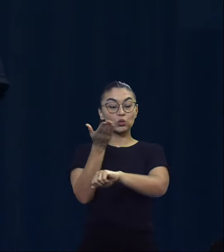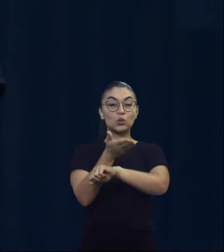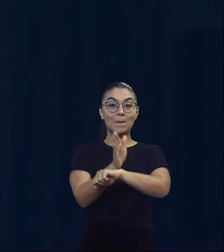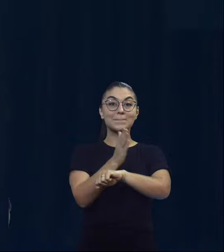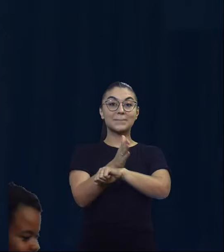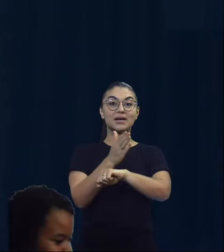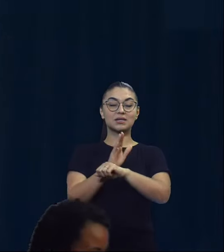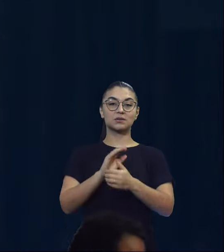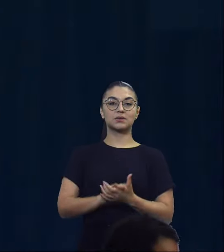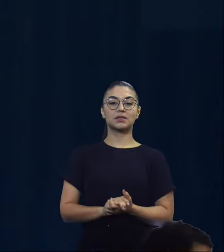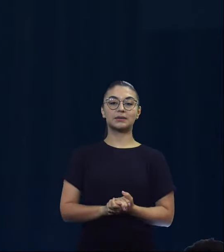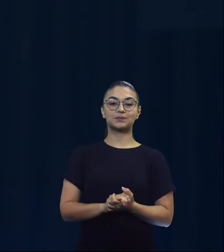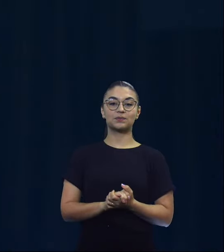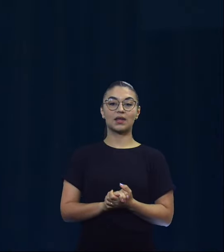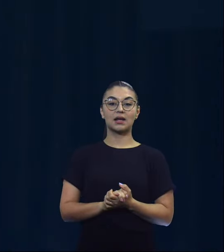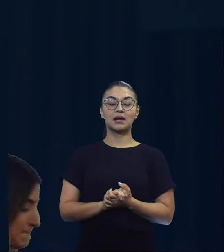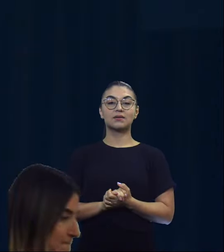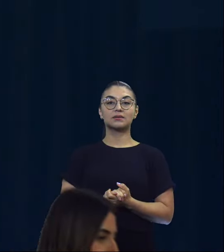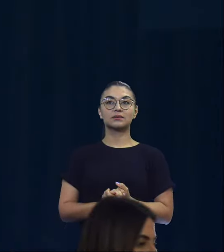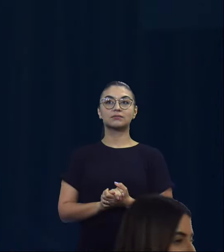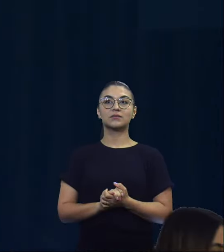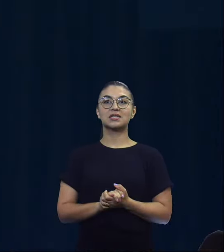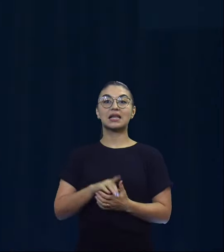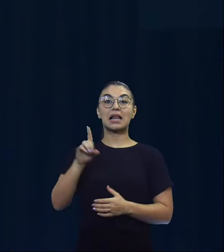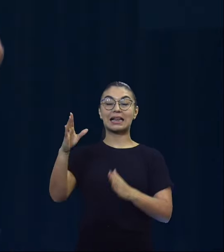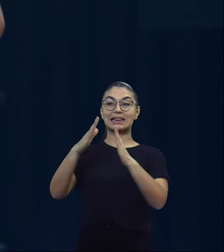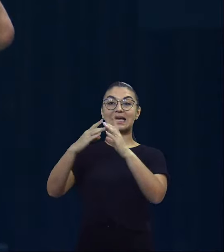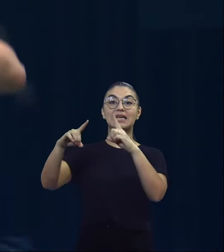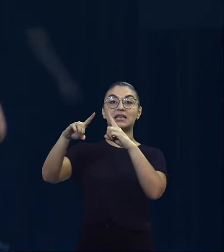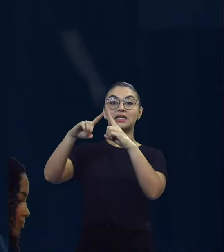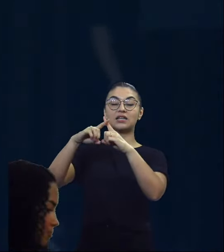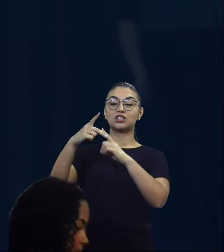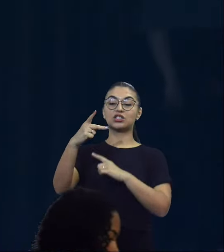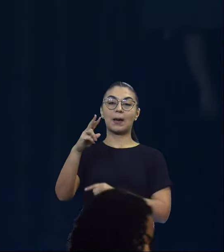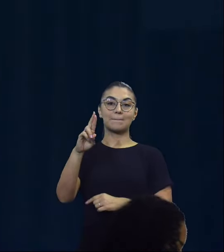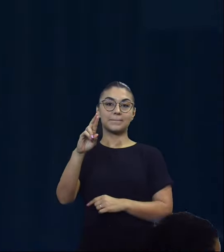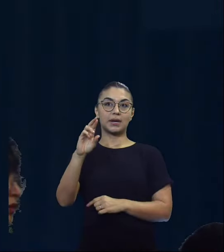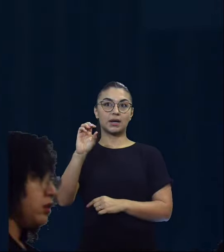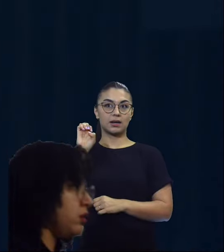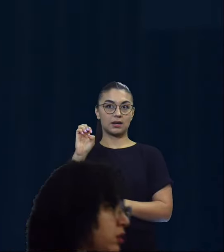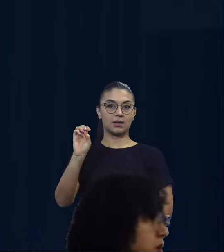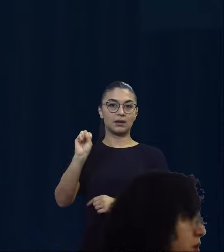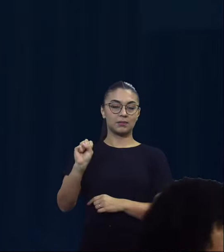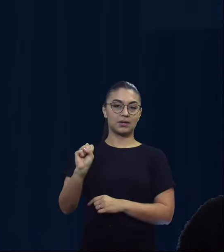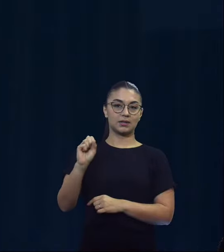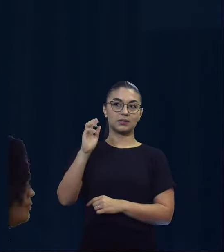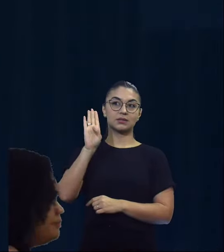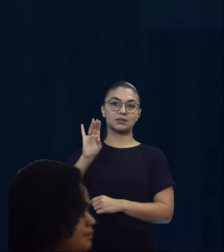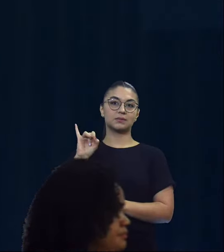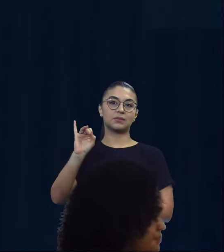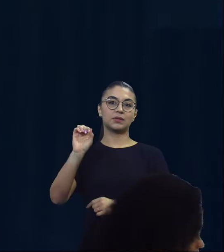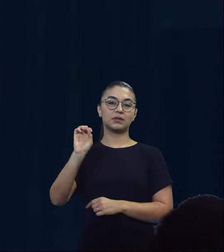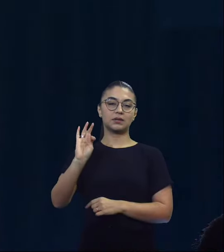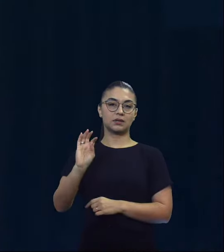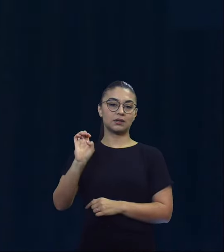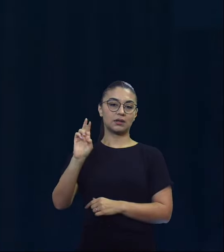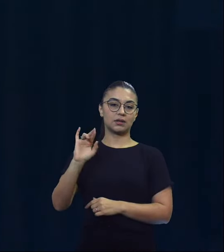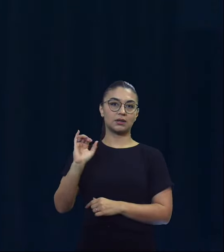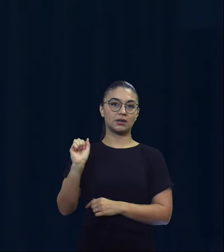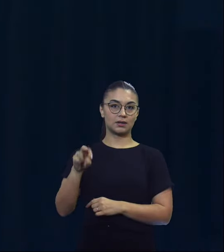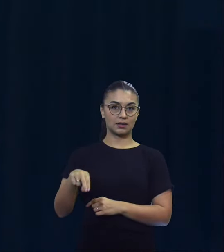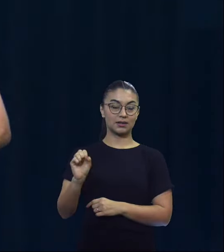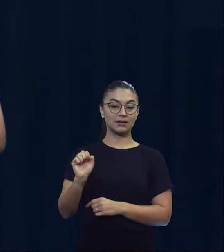da primeira igreja presbiteriana aqui de Curitiba, aqui bem no centro também da cidade. O último que nós fizemos, tinha